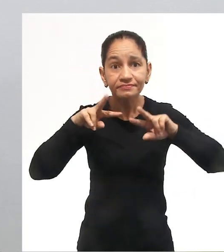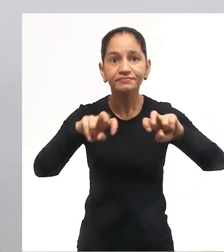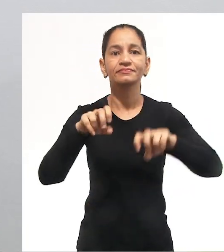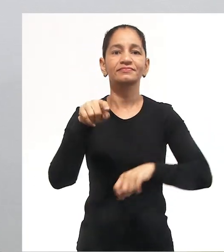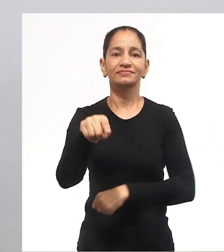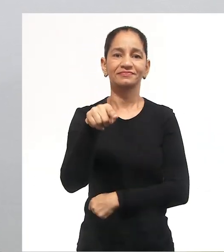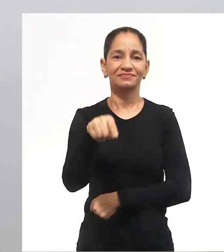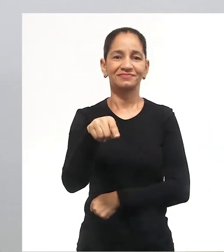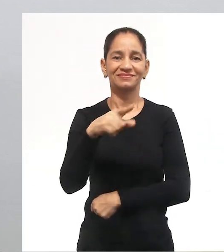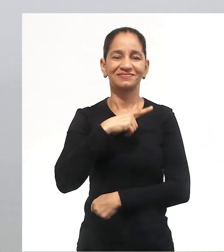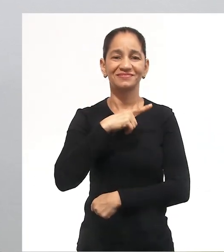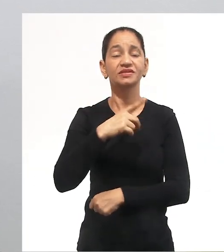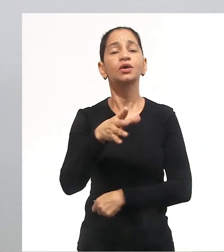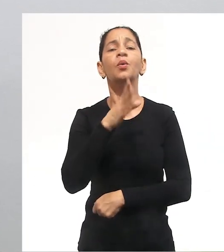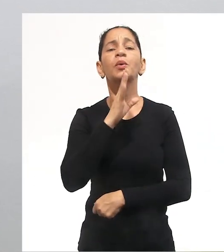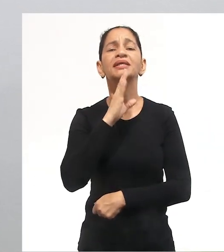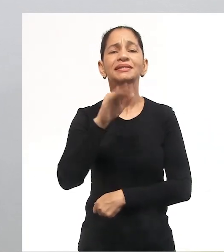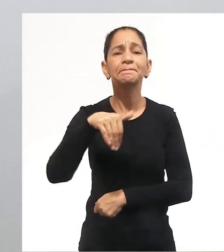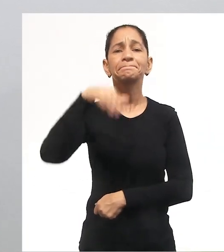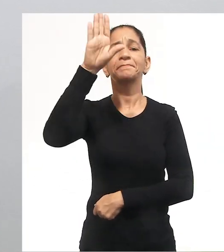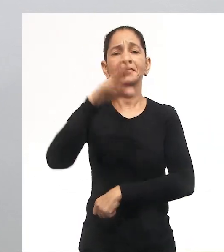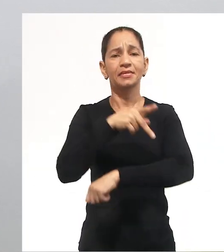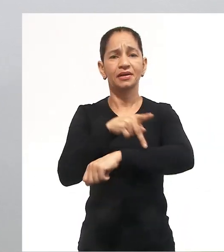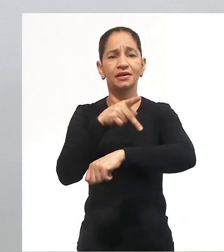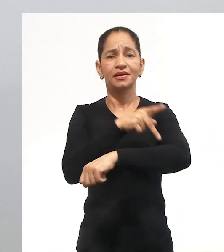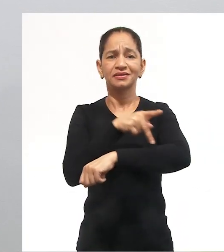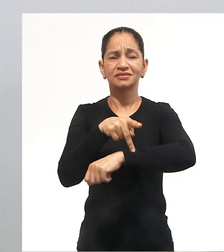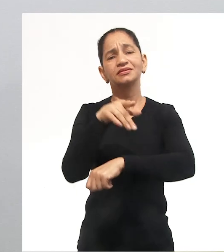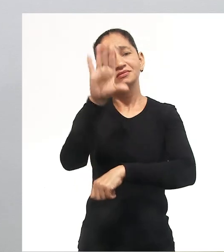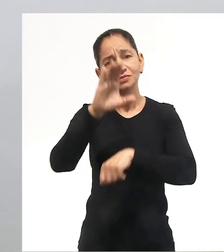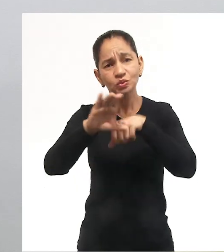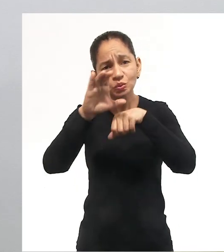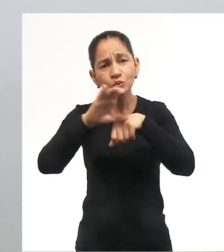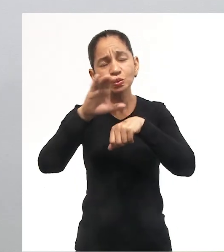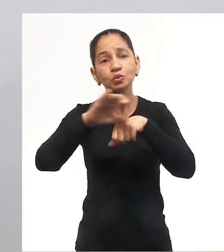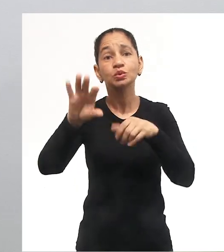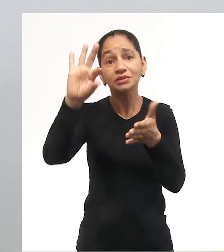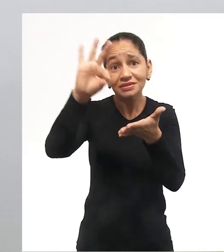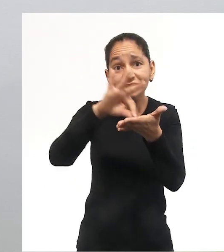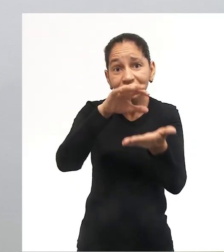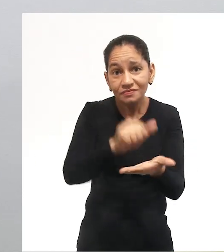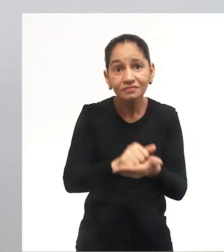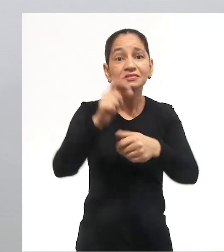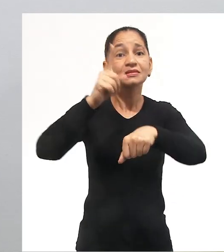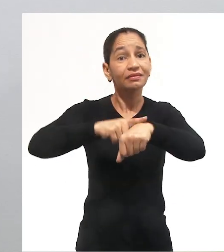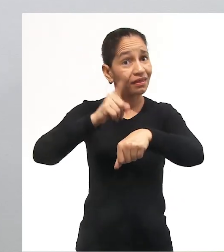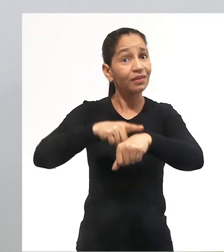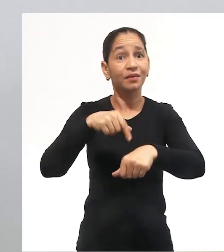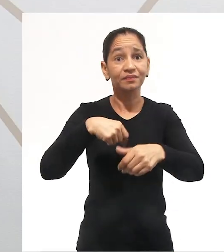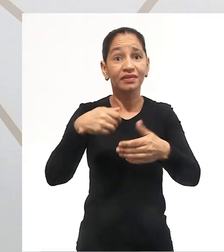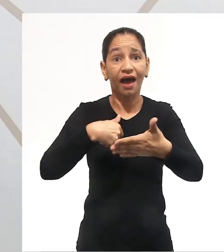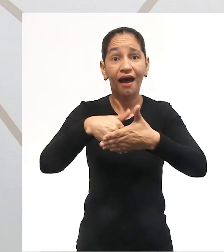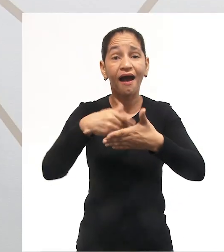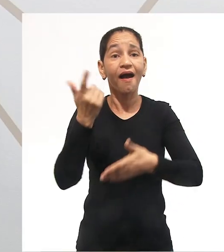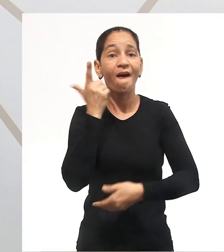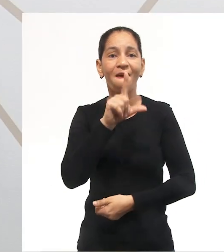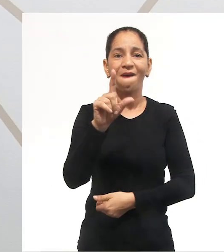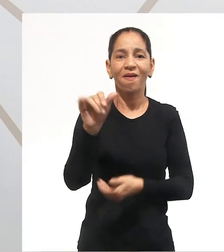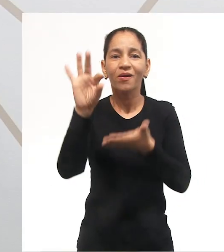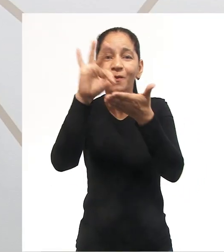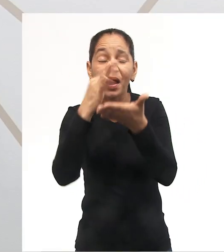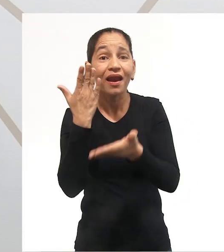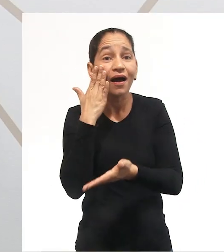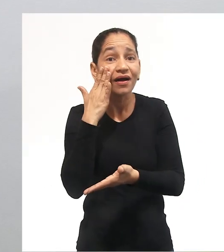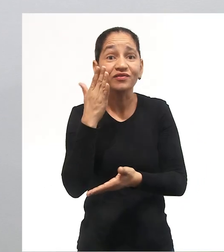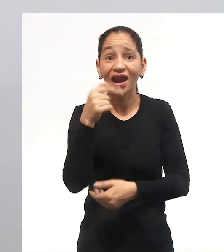ó, convido vocês a conhecer mais sobre o nosso curso, sobre o Instituto Federal e se inscrever no CONAP, tá? Ainda dá tempo, não dá, Ainda dá professor? tempo, ainda dá Dá tempo. tempo